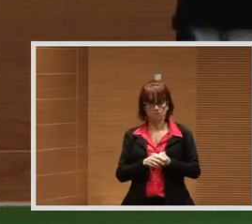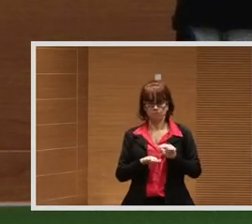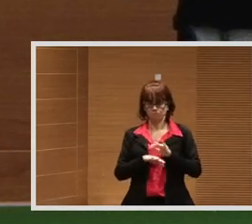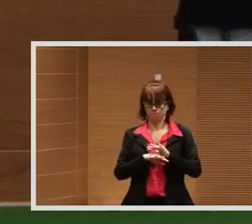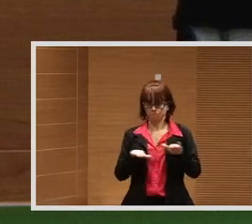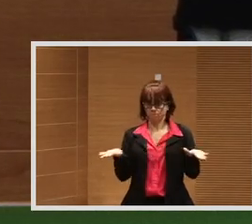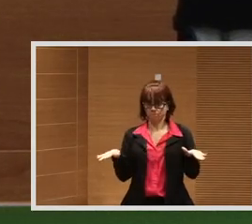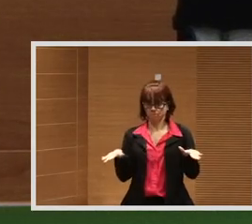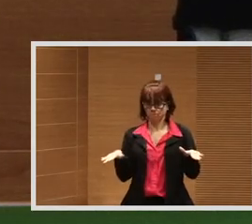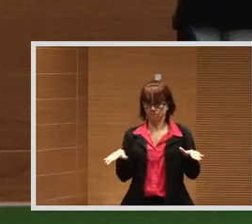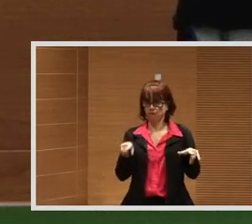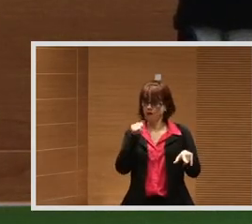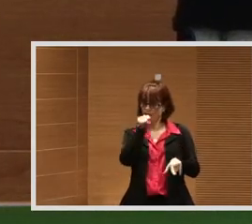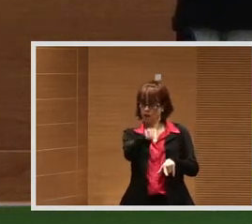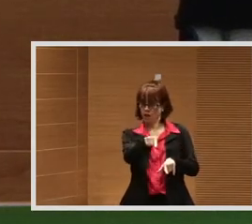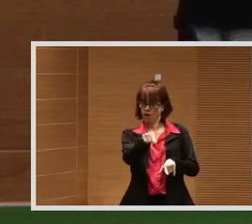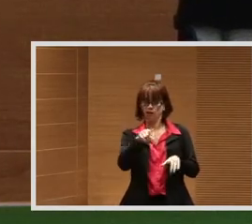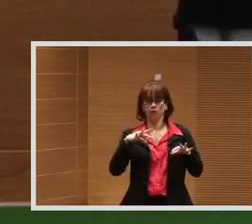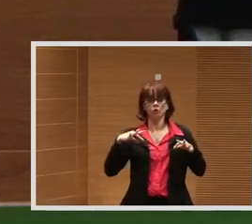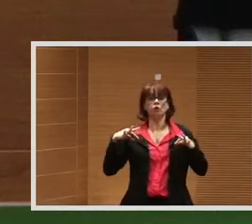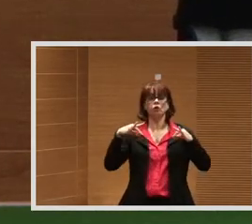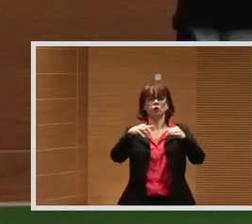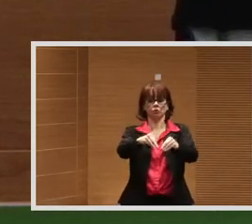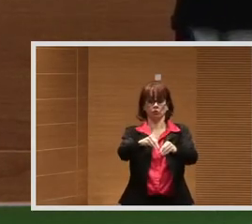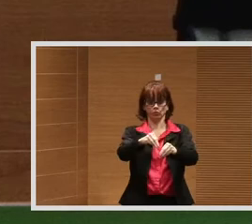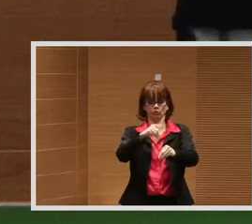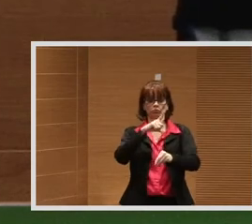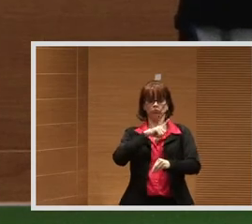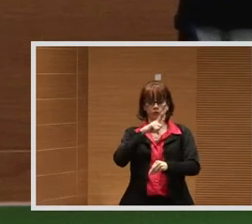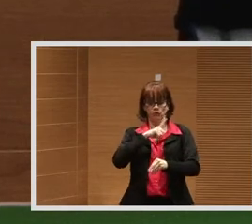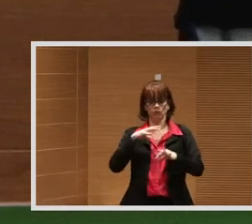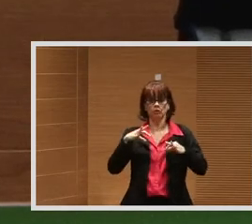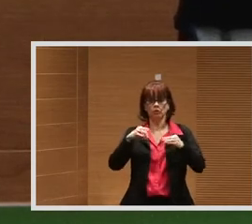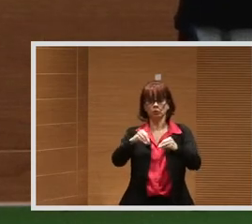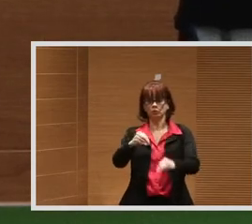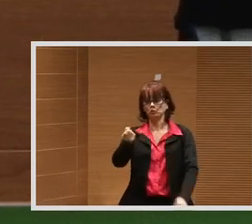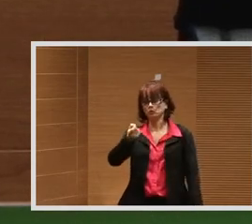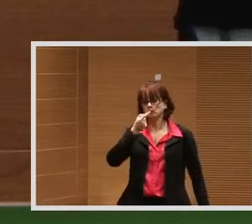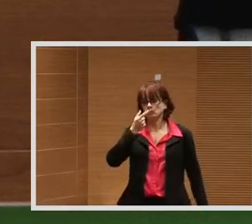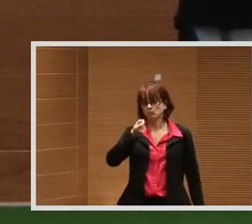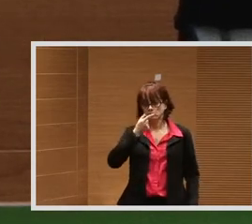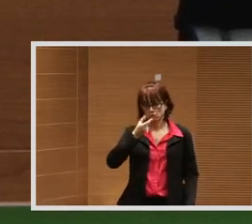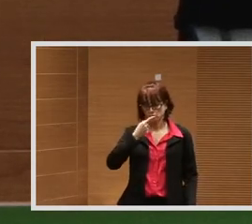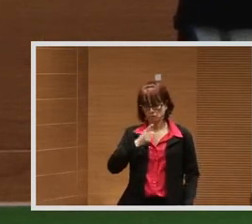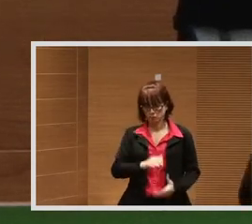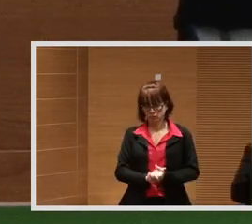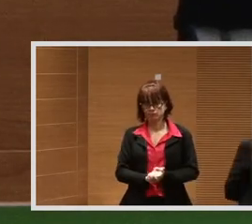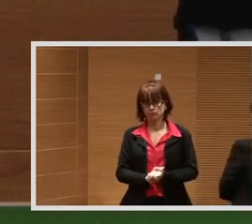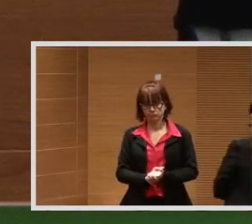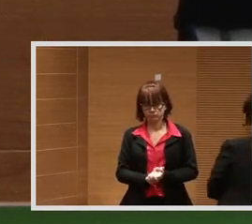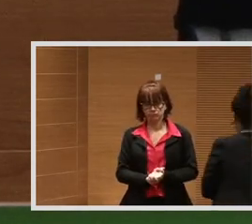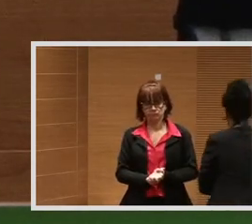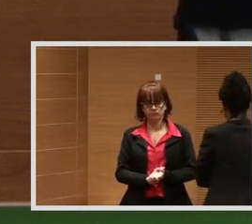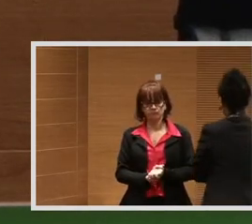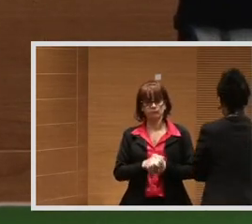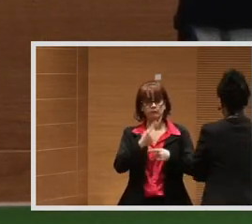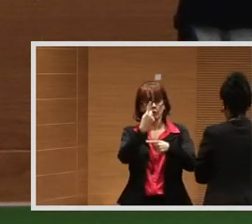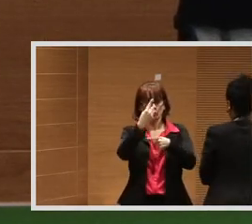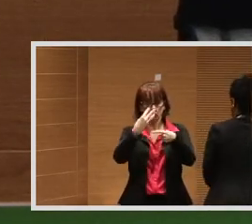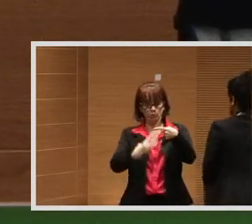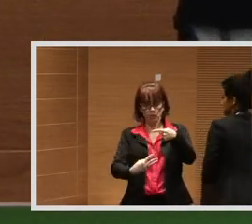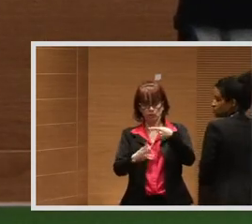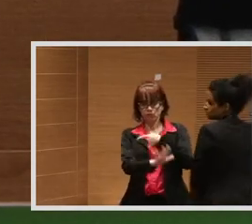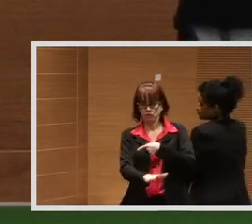Eles tinham problema. Todos recebendo substâncias psicoativas. Um terço das